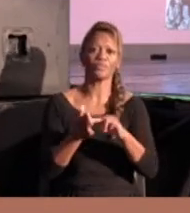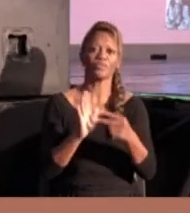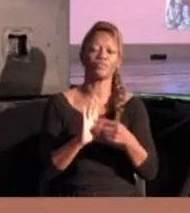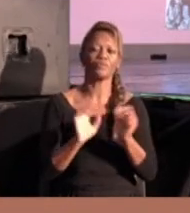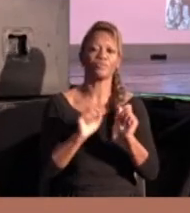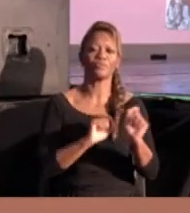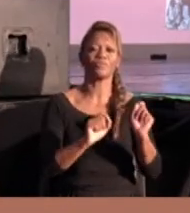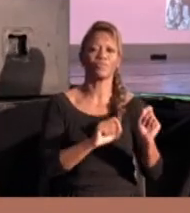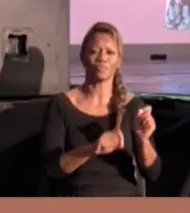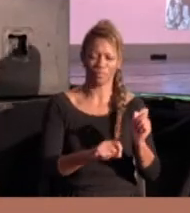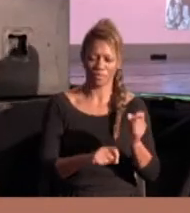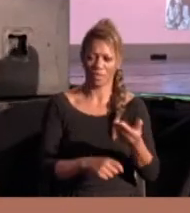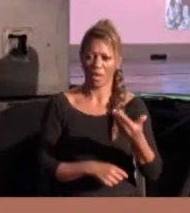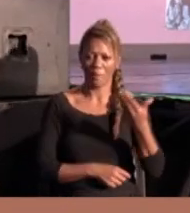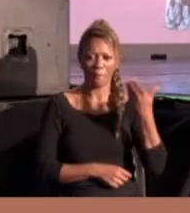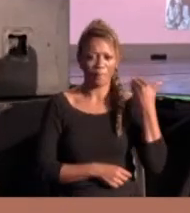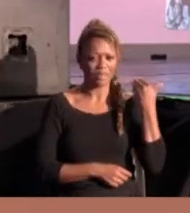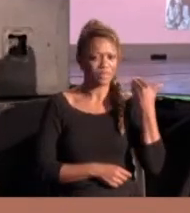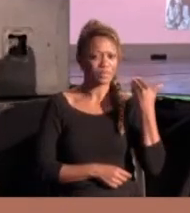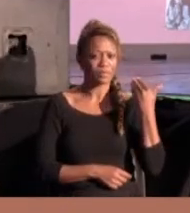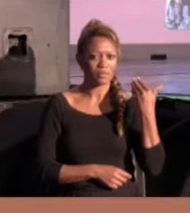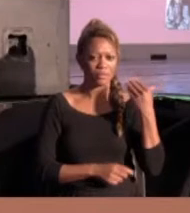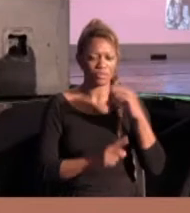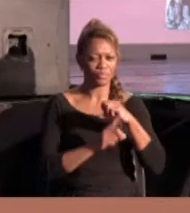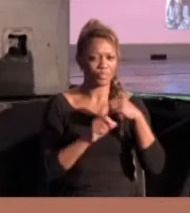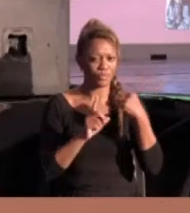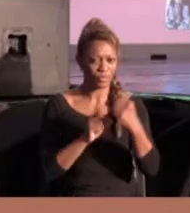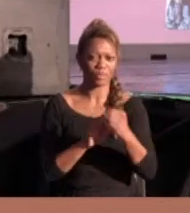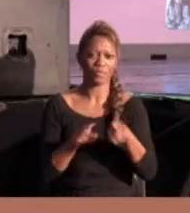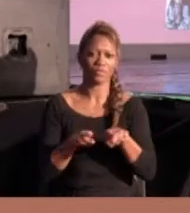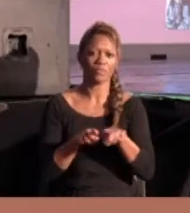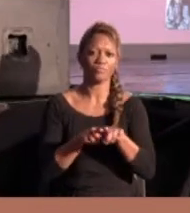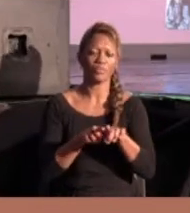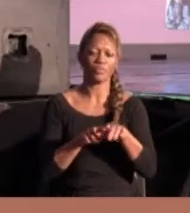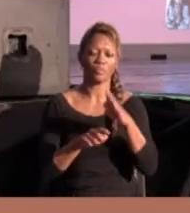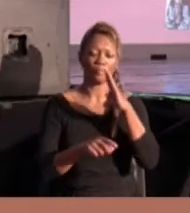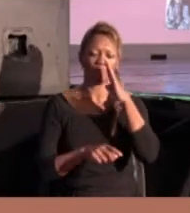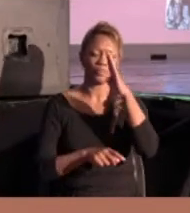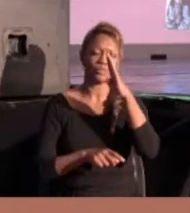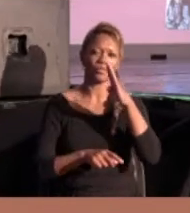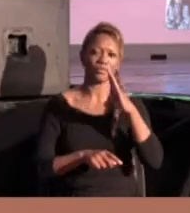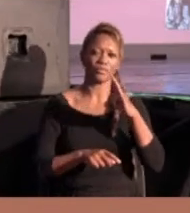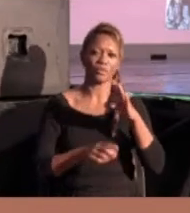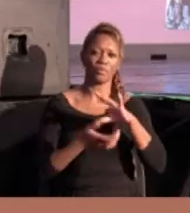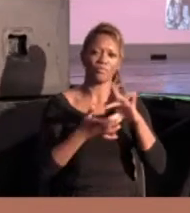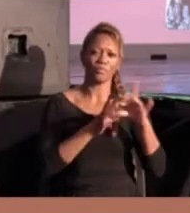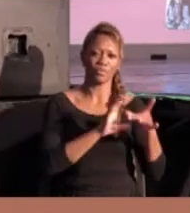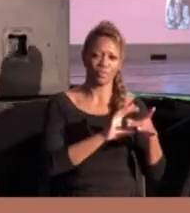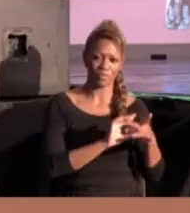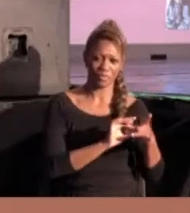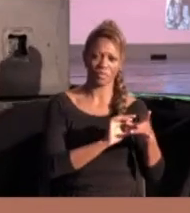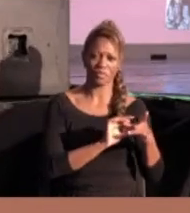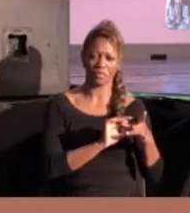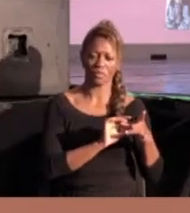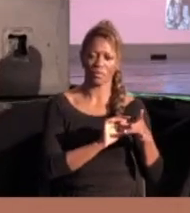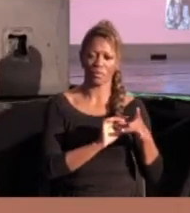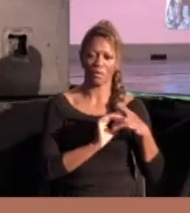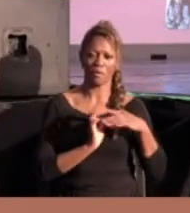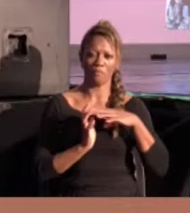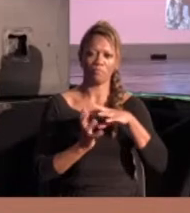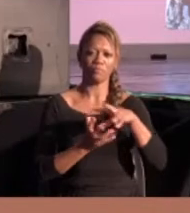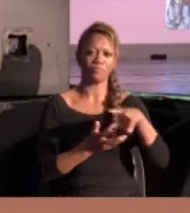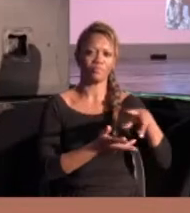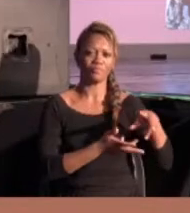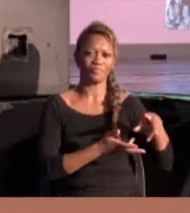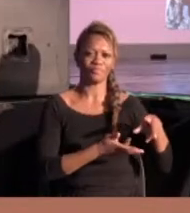Algumas tradições culturais, em algumas sociedades, principalmente no contexto do Ocidente, nós falamos muito